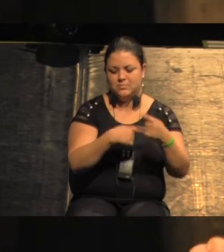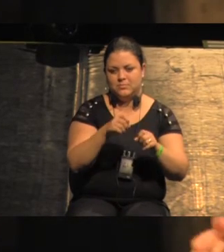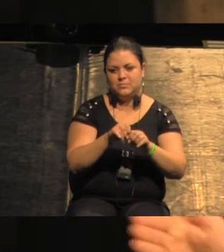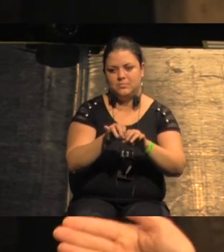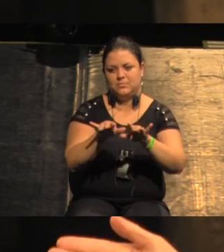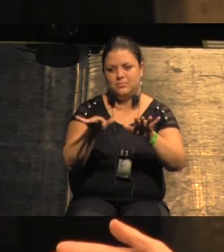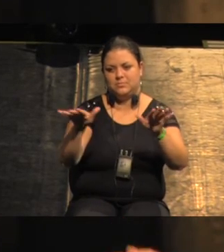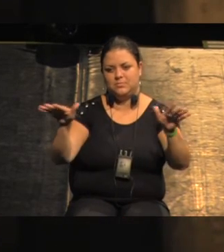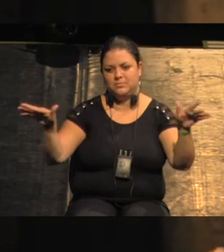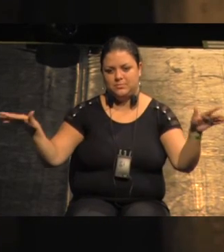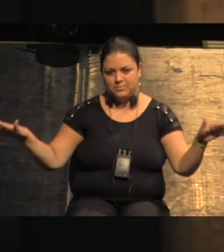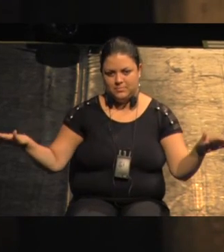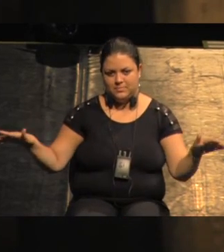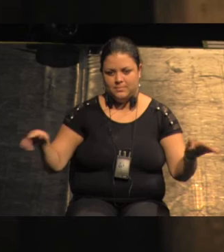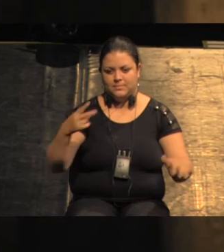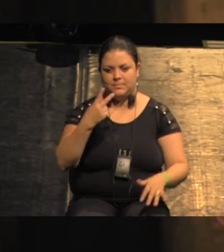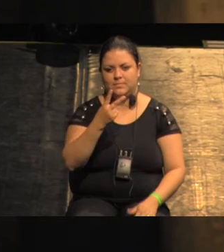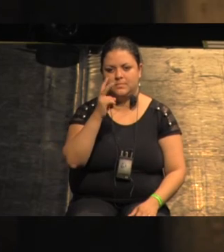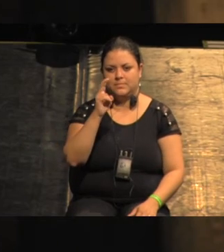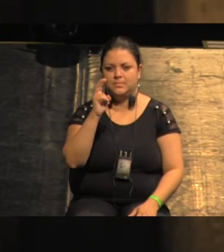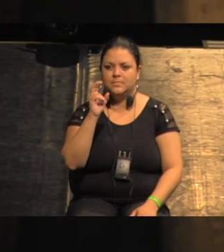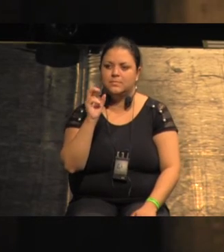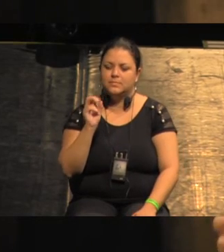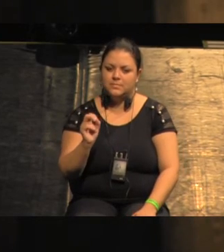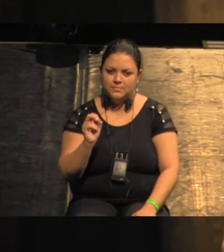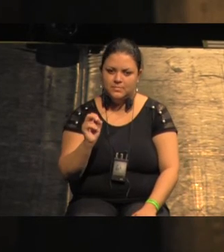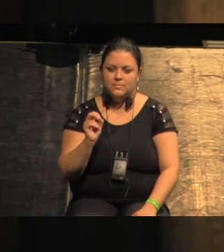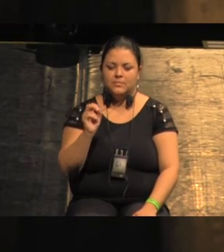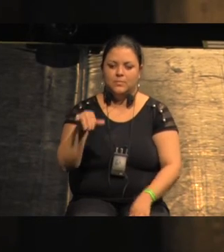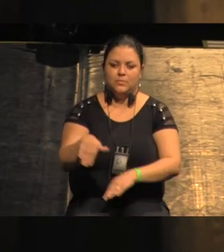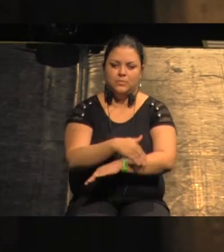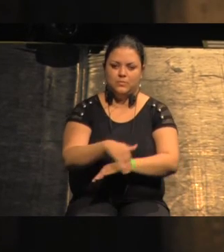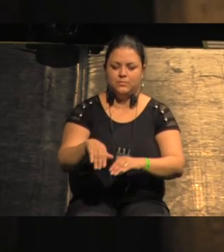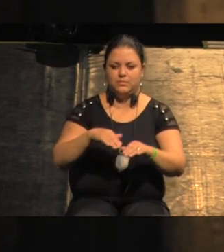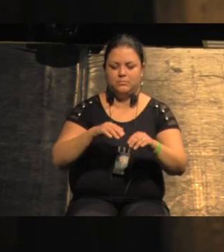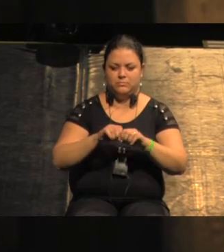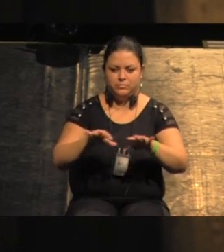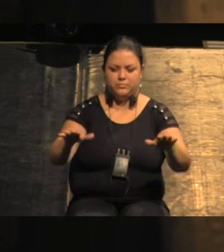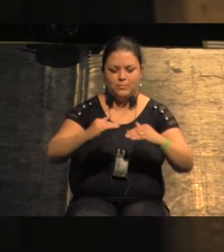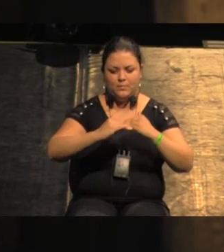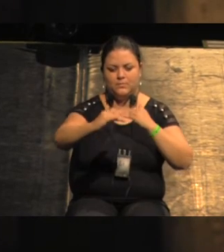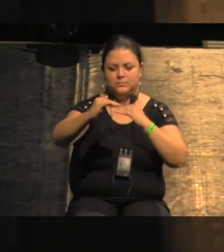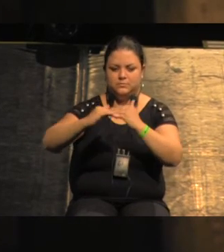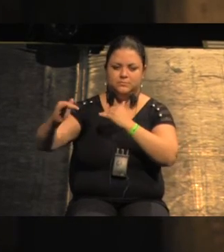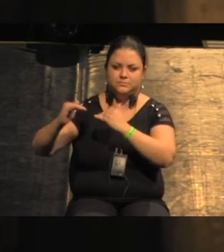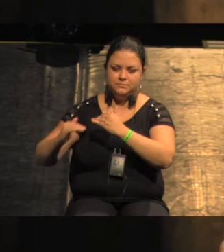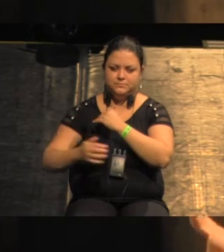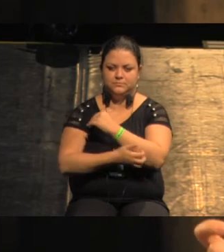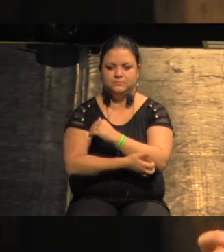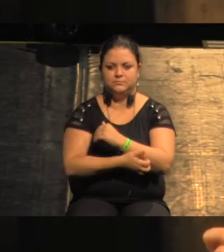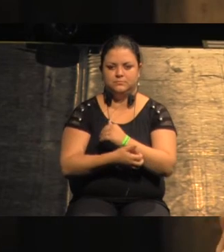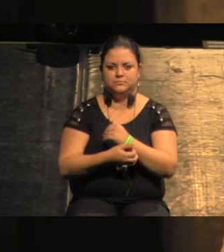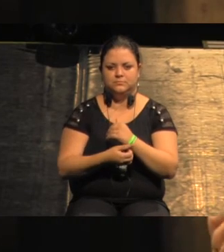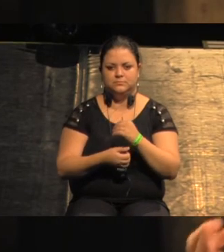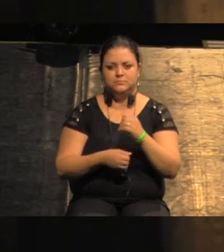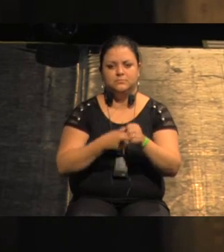a proliferação dessas ruas, e chegou-se a um pico de 250 ruas pedestrianizadas. Passaram-se 10